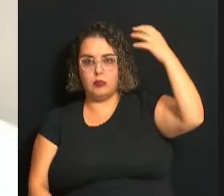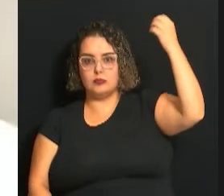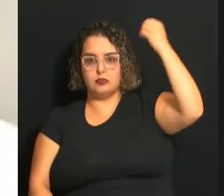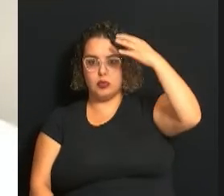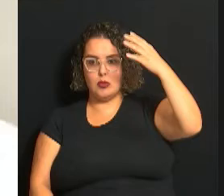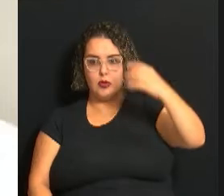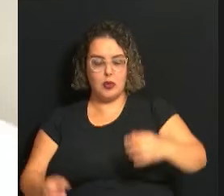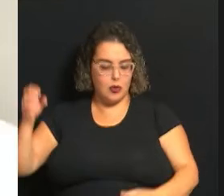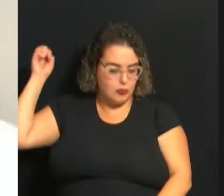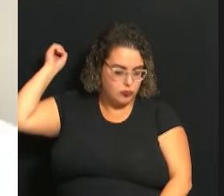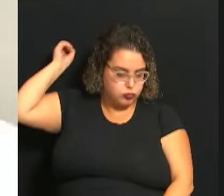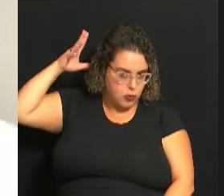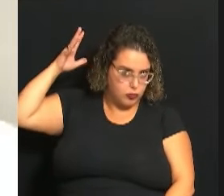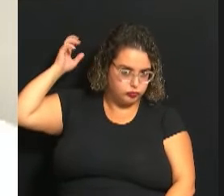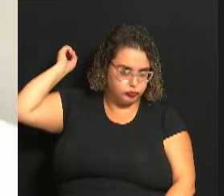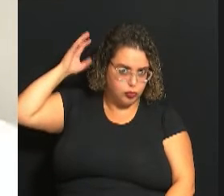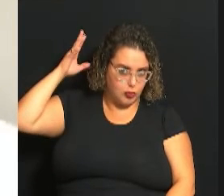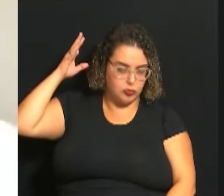da minha cabeça.